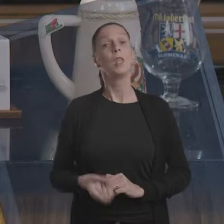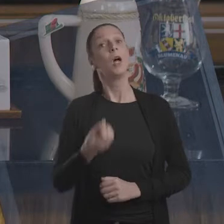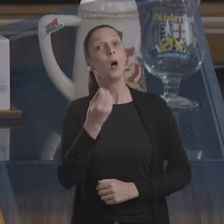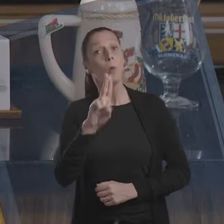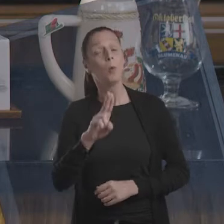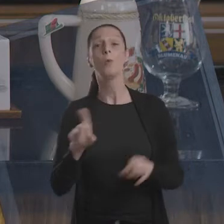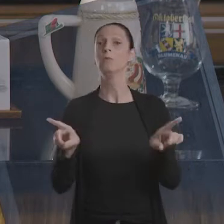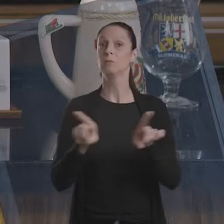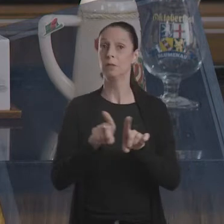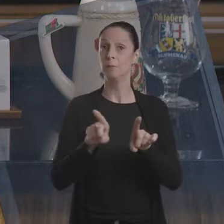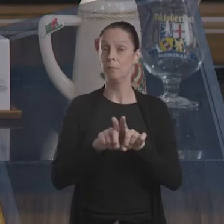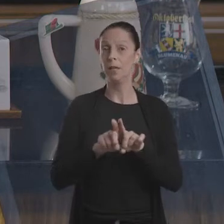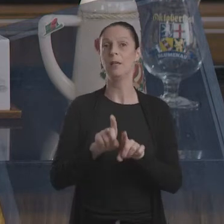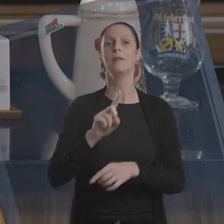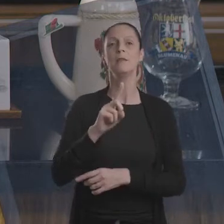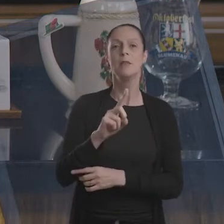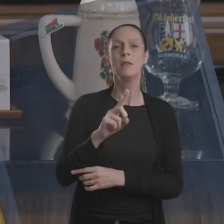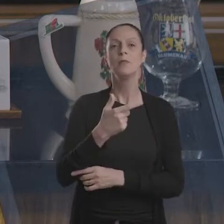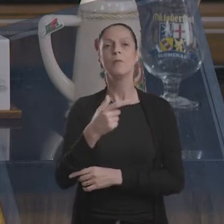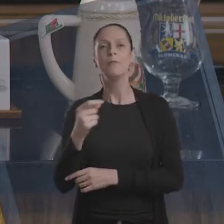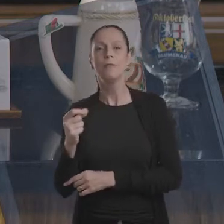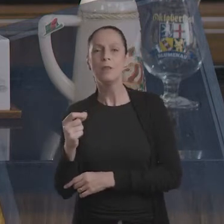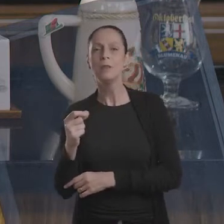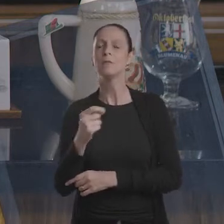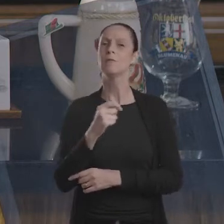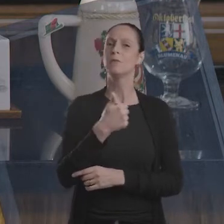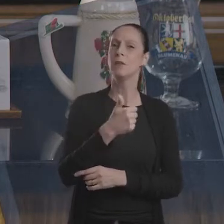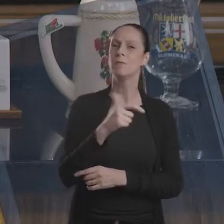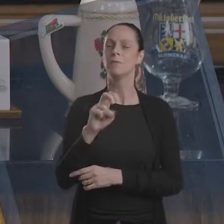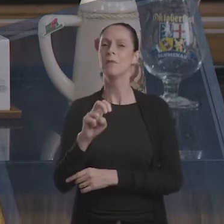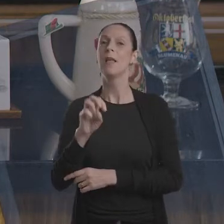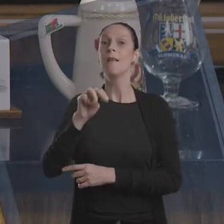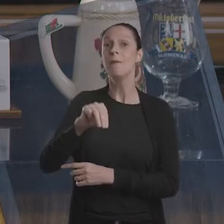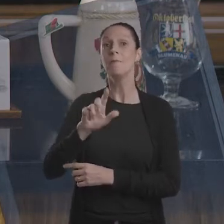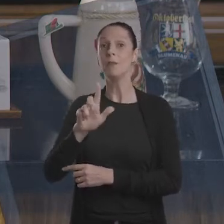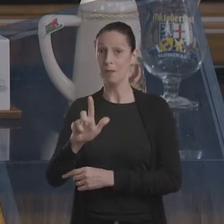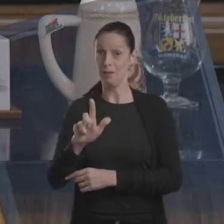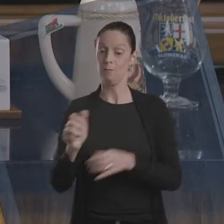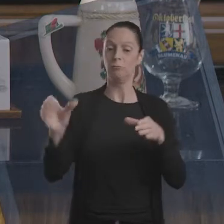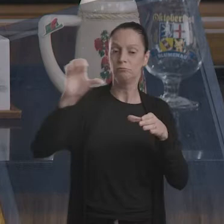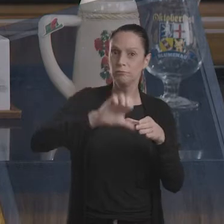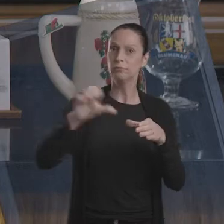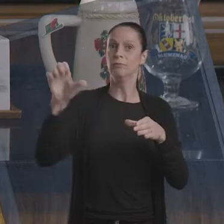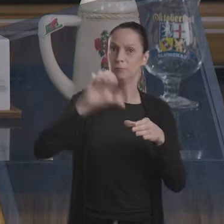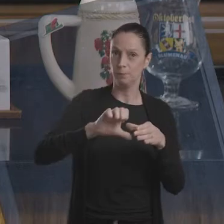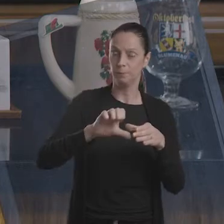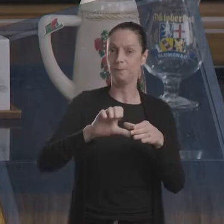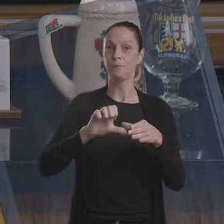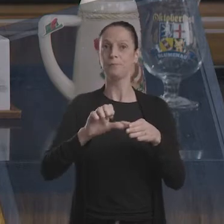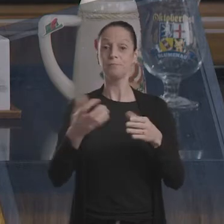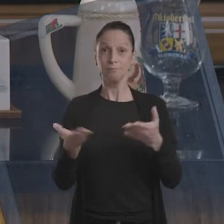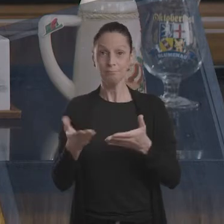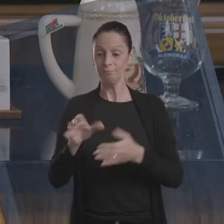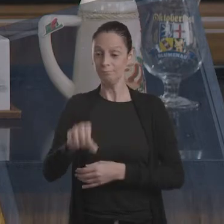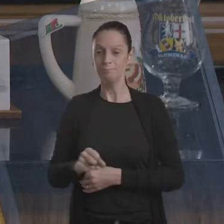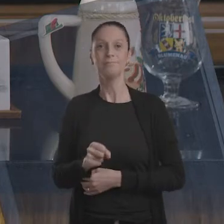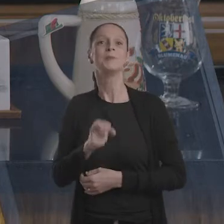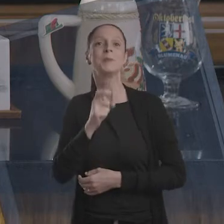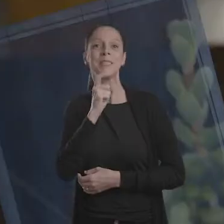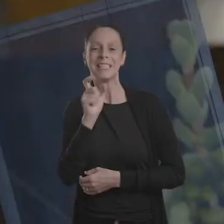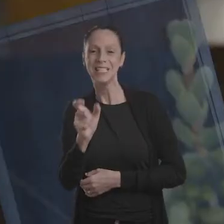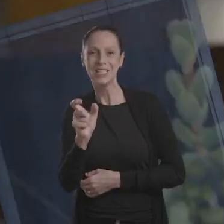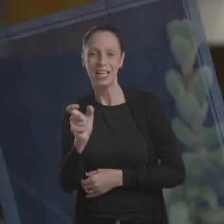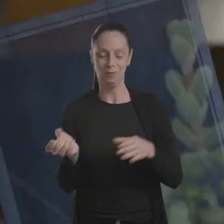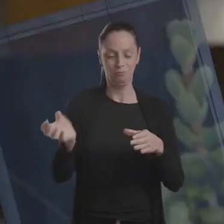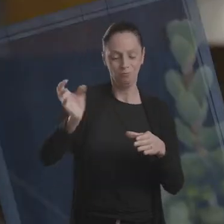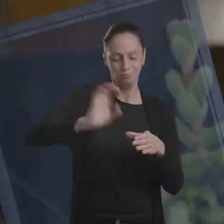Ou cerca de 120, 150 ml, para quem quiser dar mais uma caprichada. Completar aqui com gelo, um pouco de